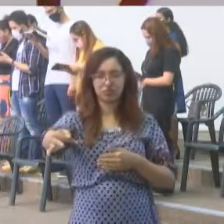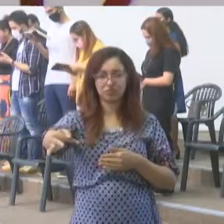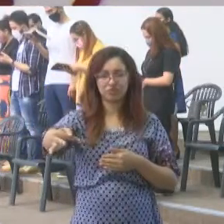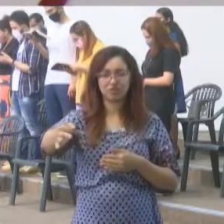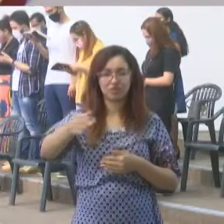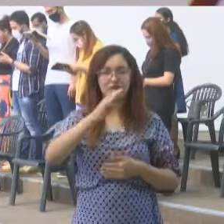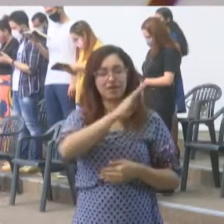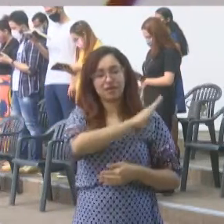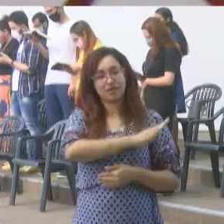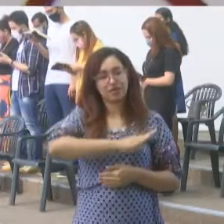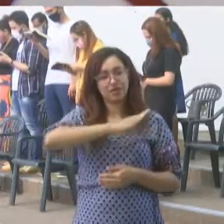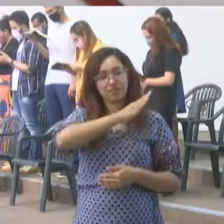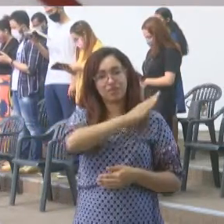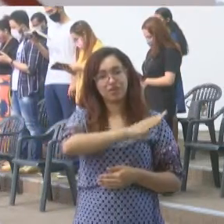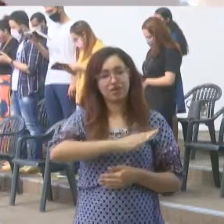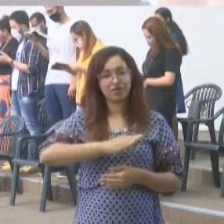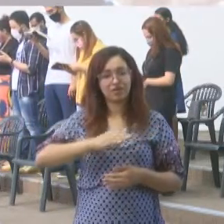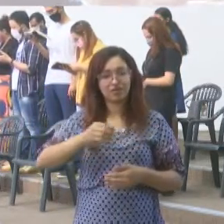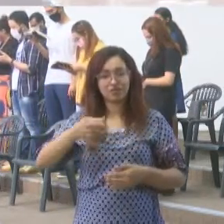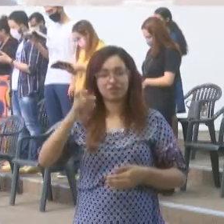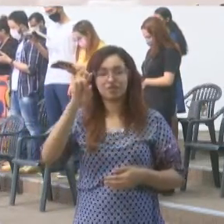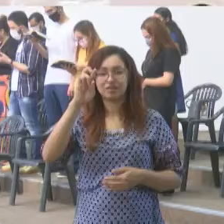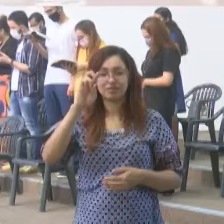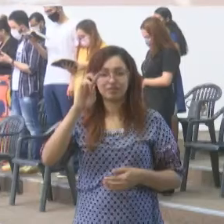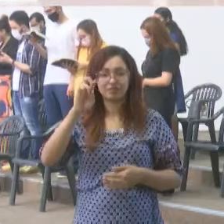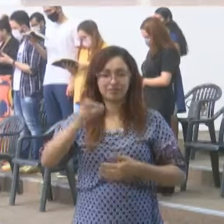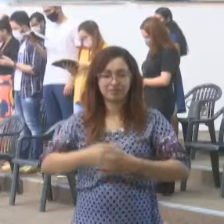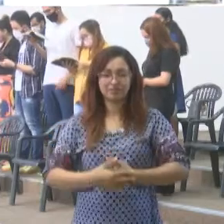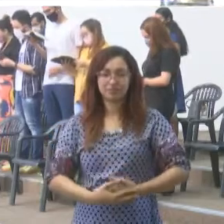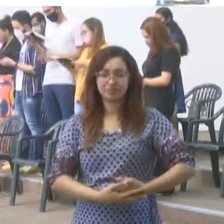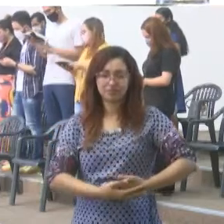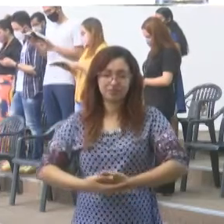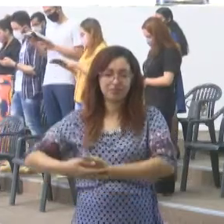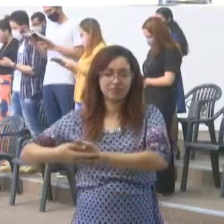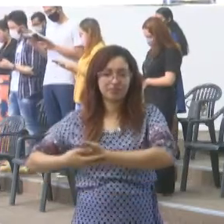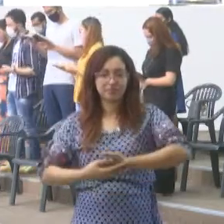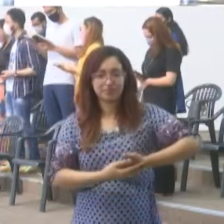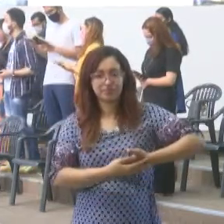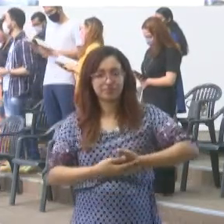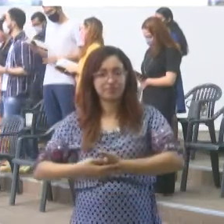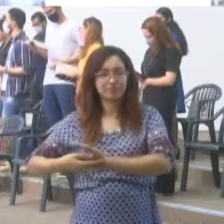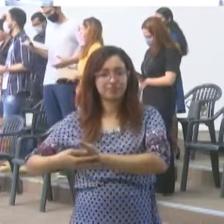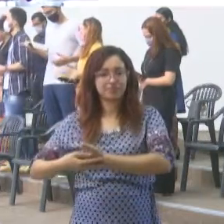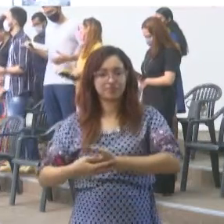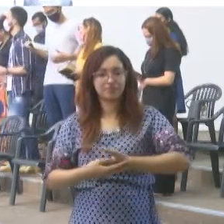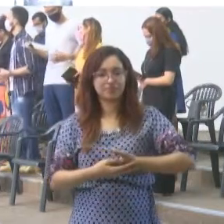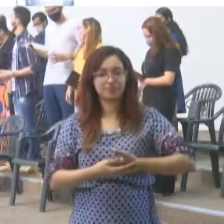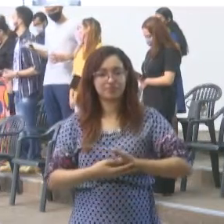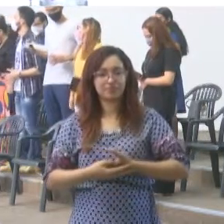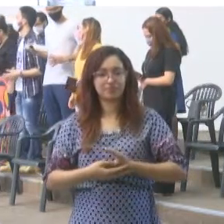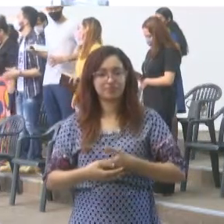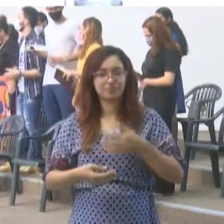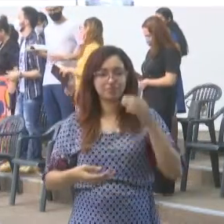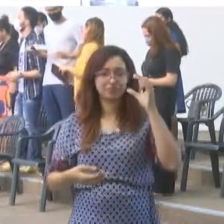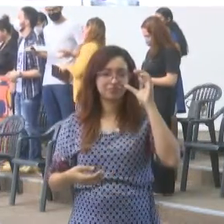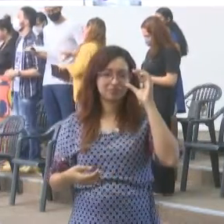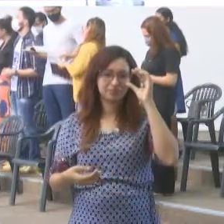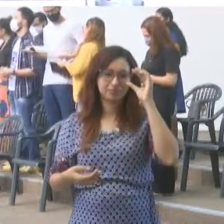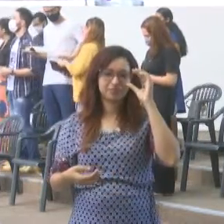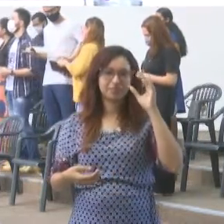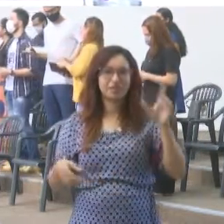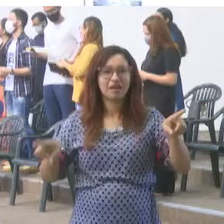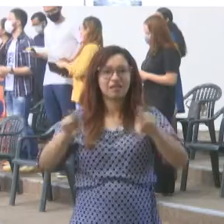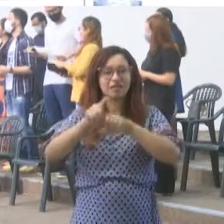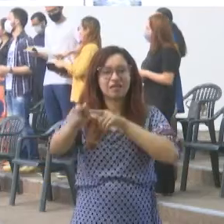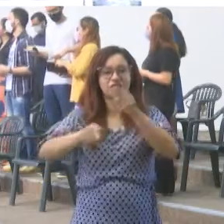Boaz gerou a Obed. Obed gerou a Jessé, e Jessé gerou a Davi. Louvado